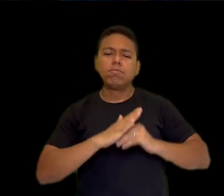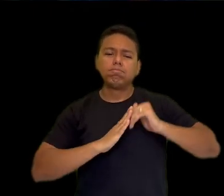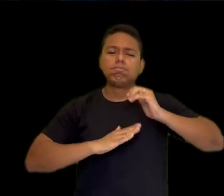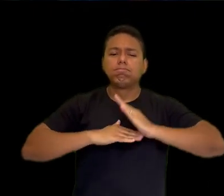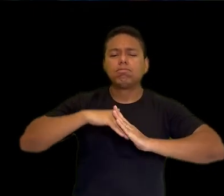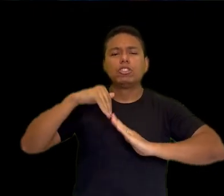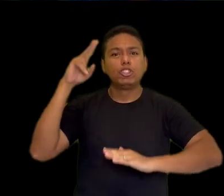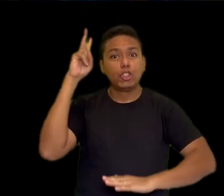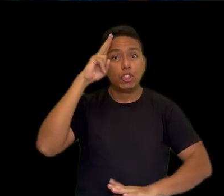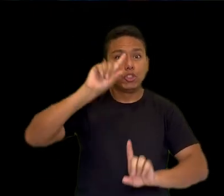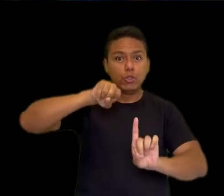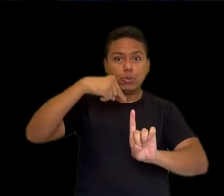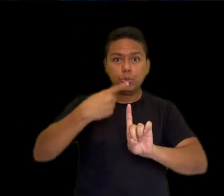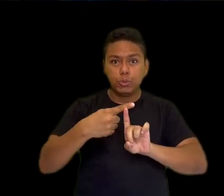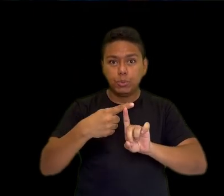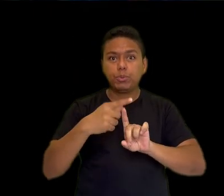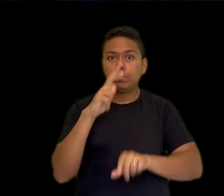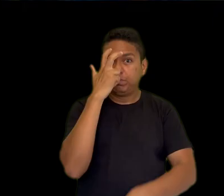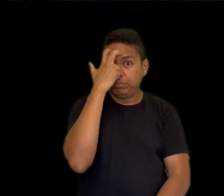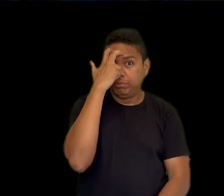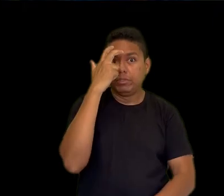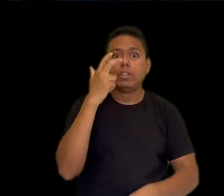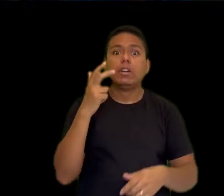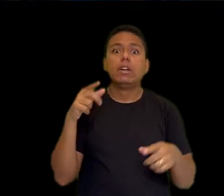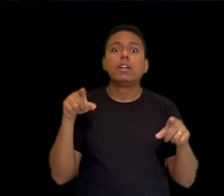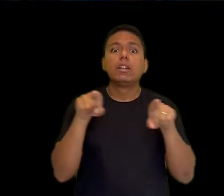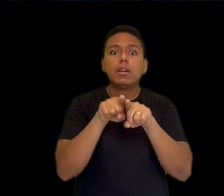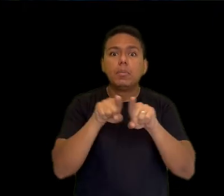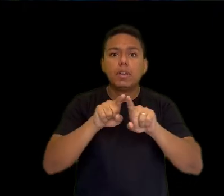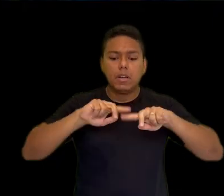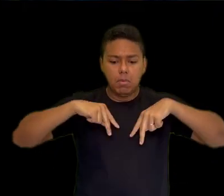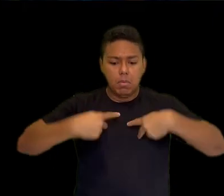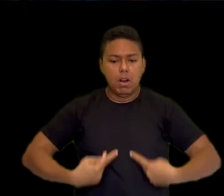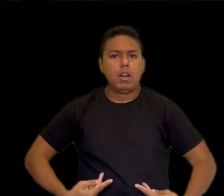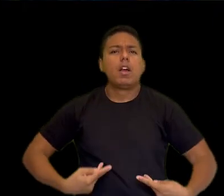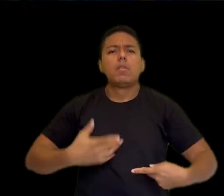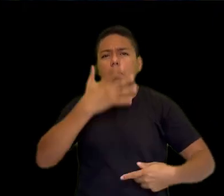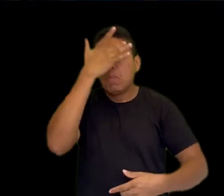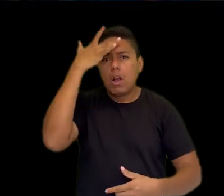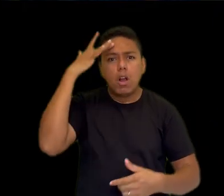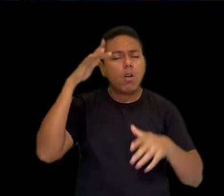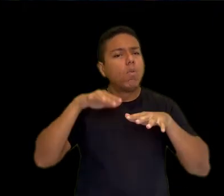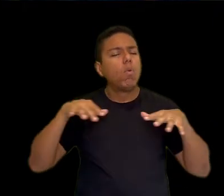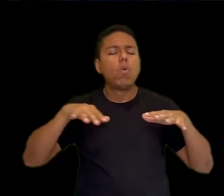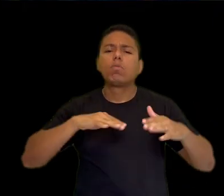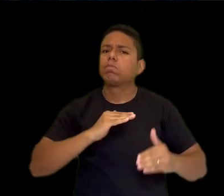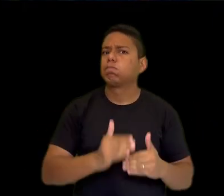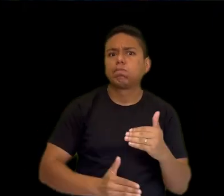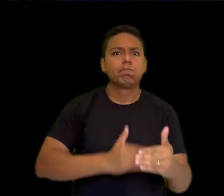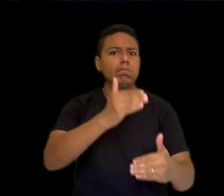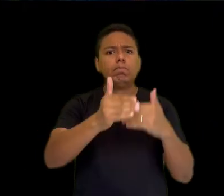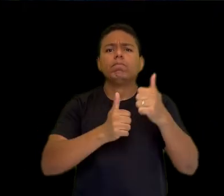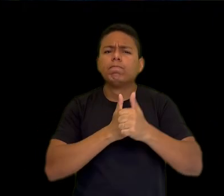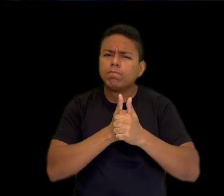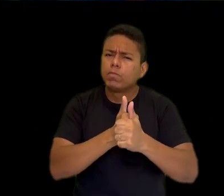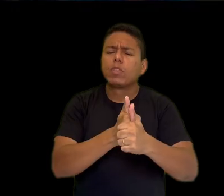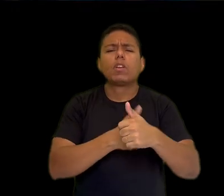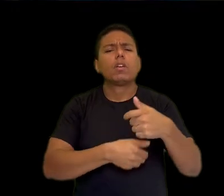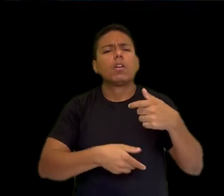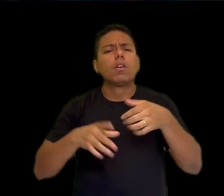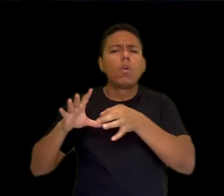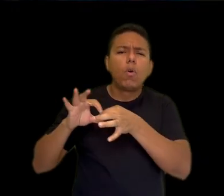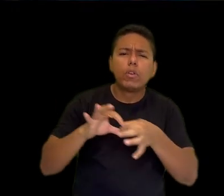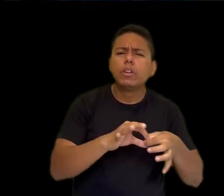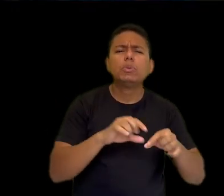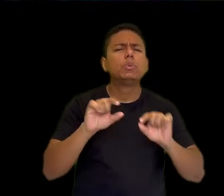e ela acompanha o desenvolvimento da humanidade. O que significa isso? Ela acompanha as mudanças no contexto socioeconômico,